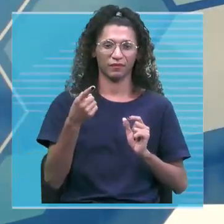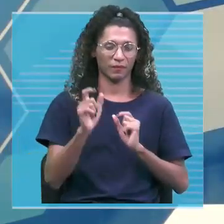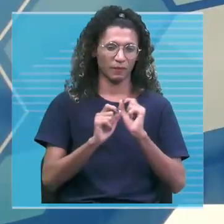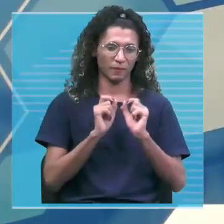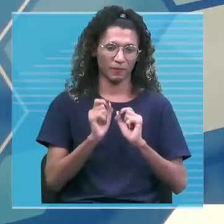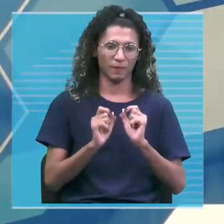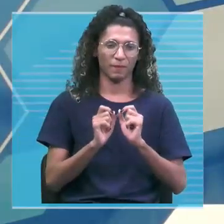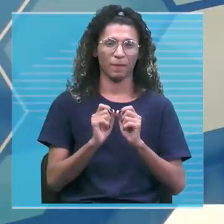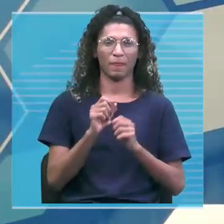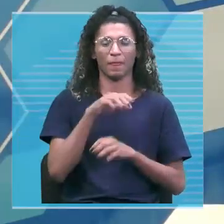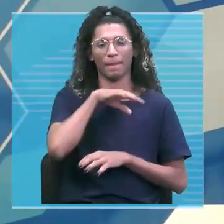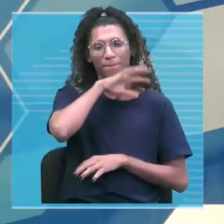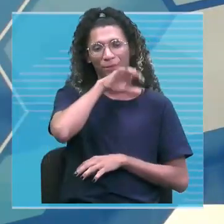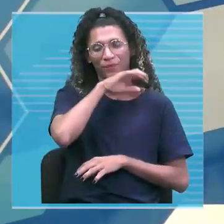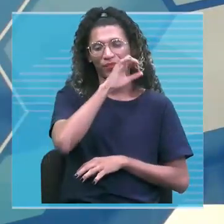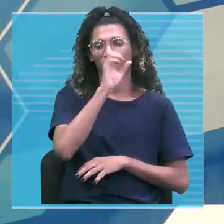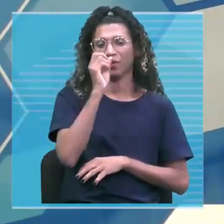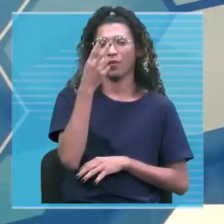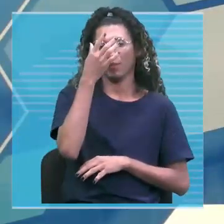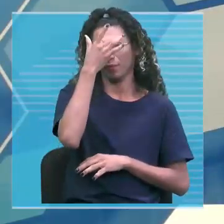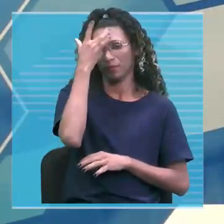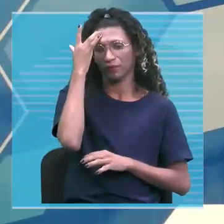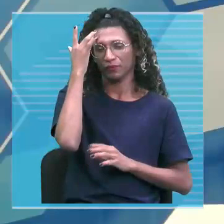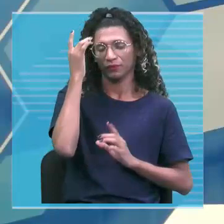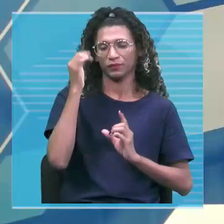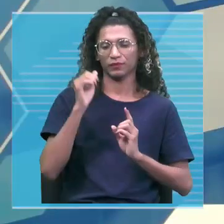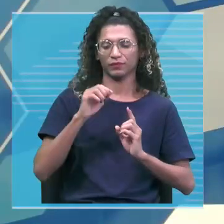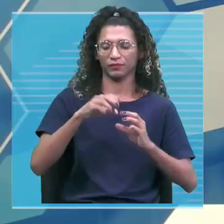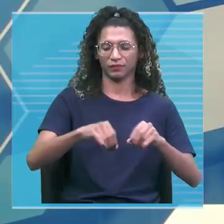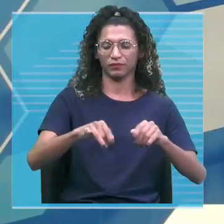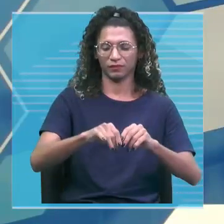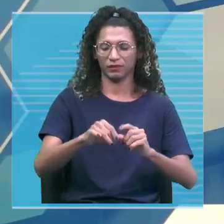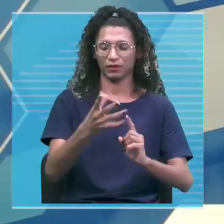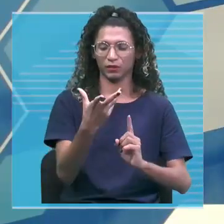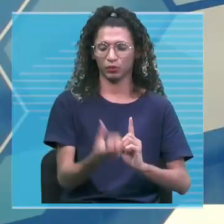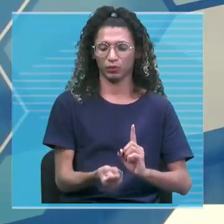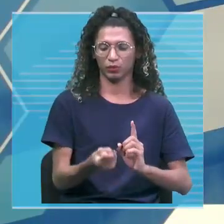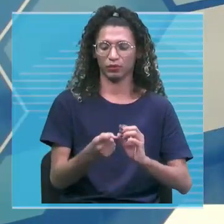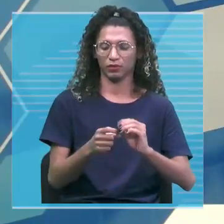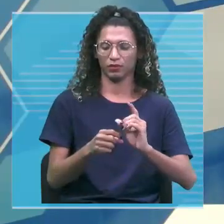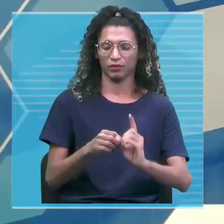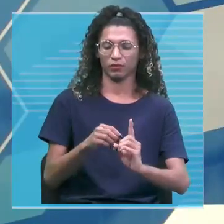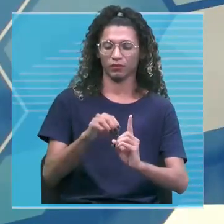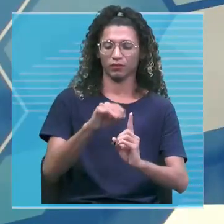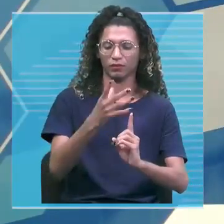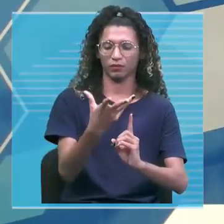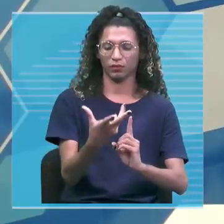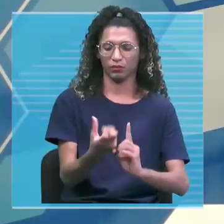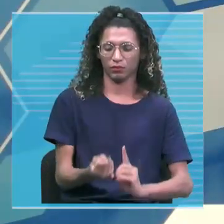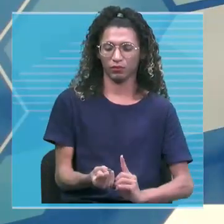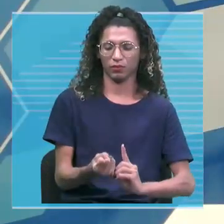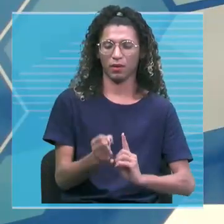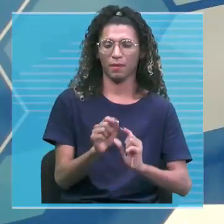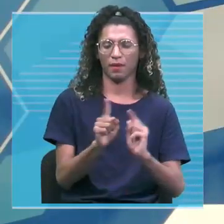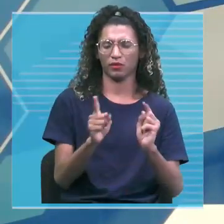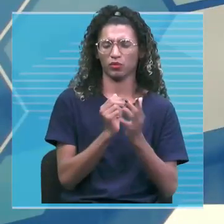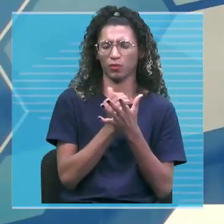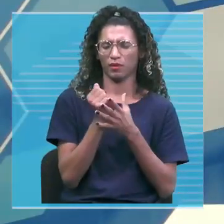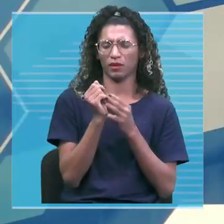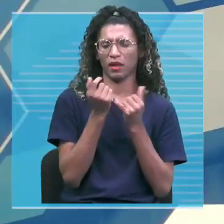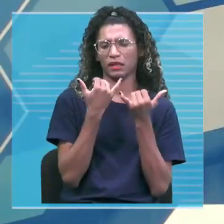ou alguém caia nessa areia movediça mas de início ela parece uma areia normal